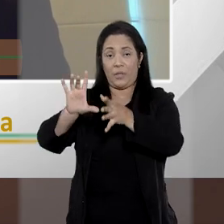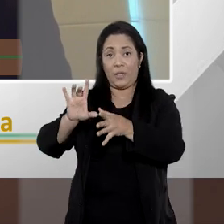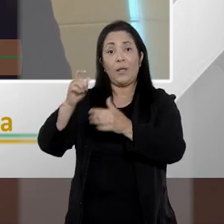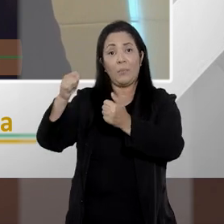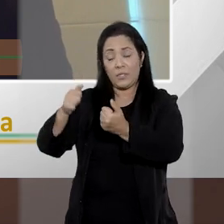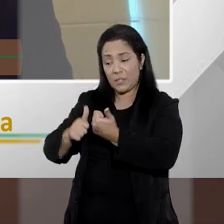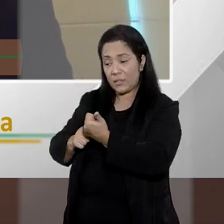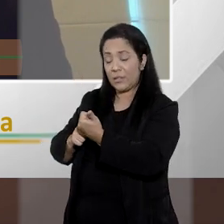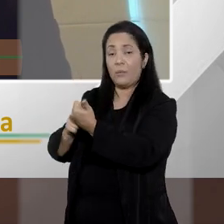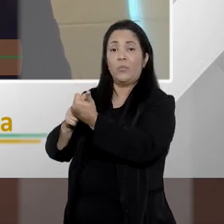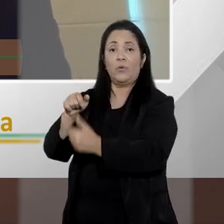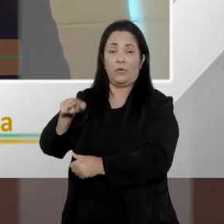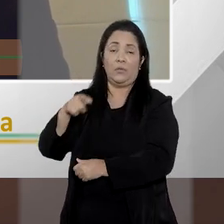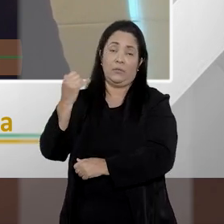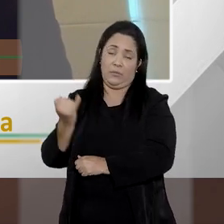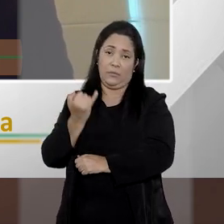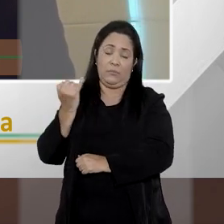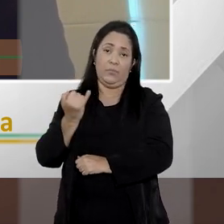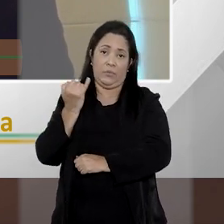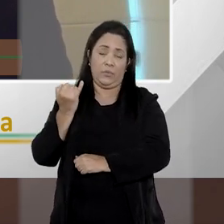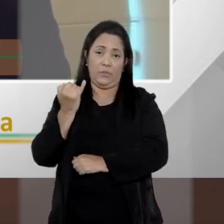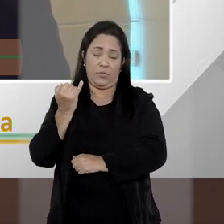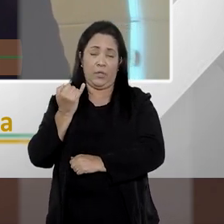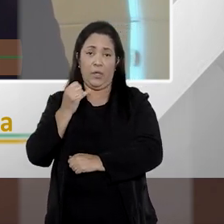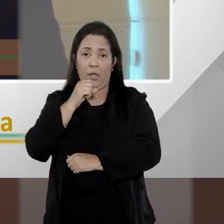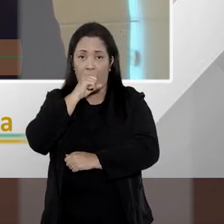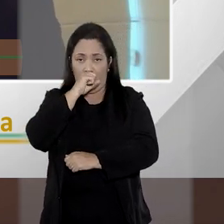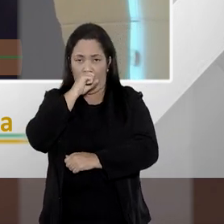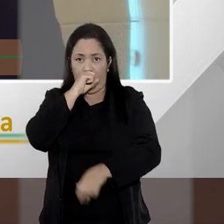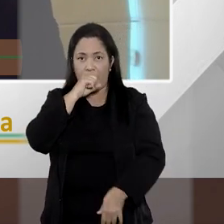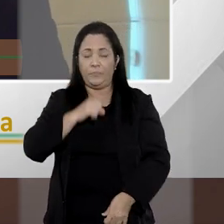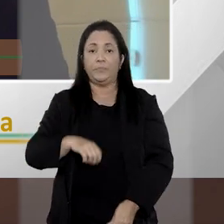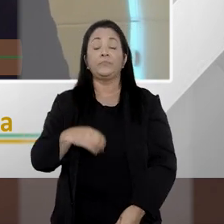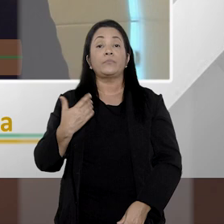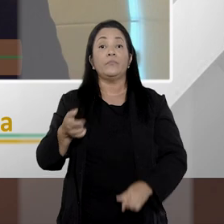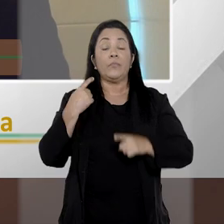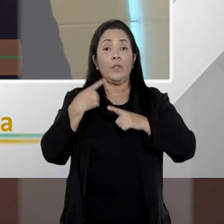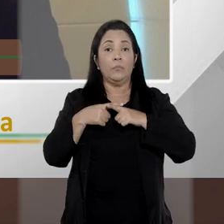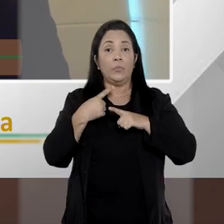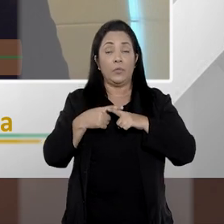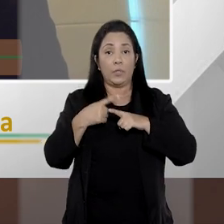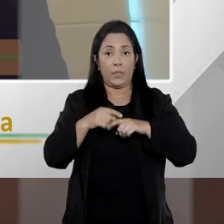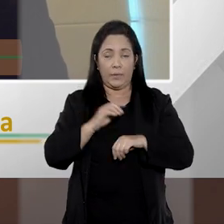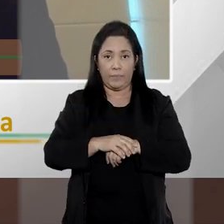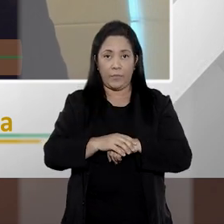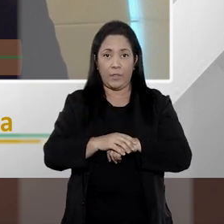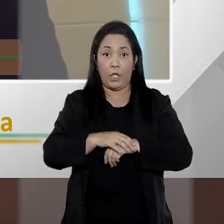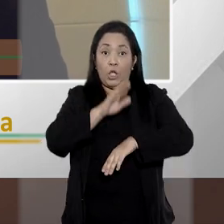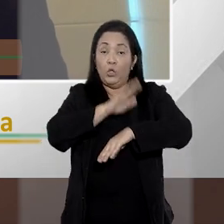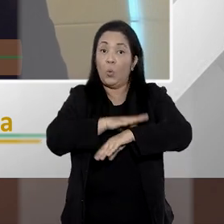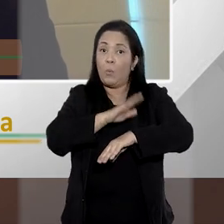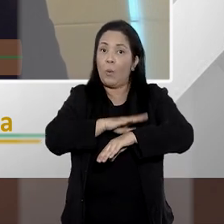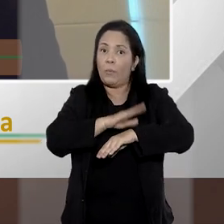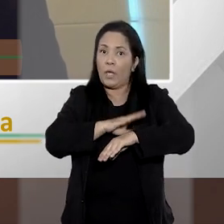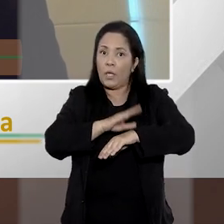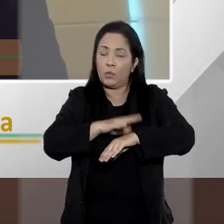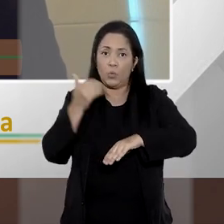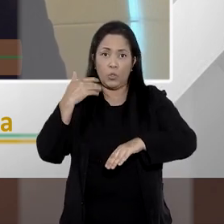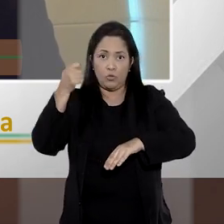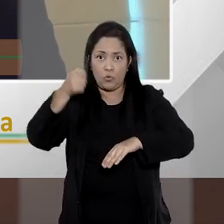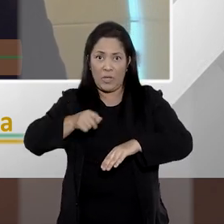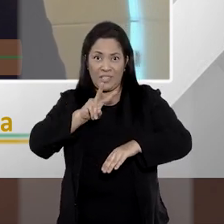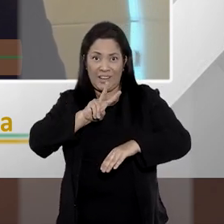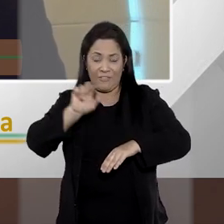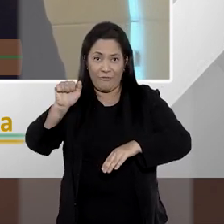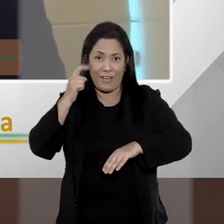são importantíssimos e aparecem para, entre outras, essa função. Por quê? Na remissão, basicamente, você tem